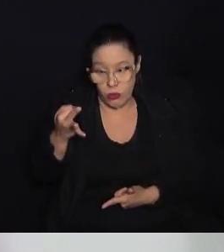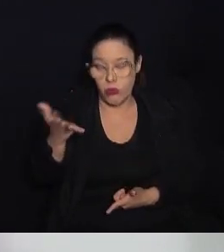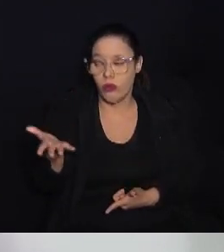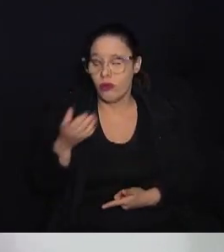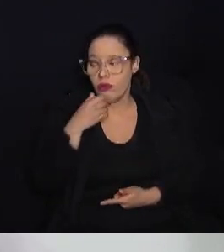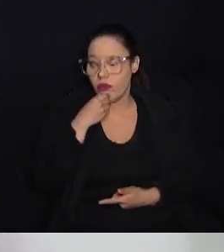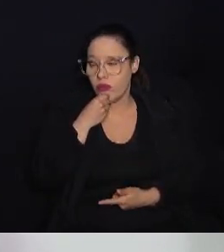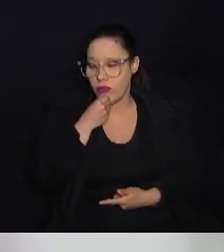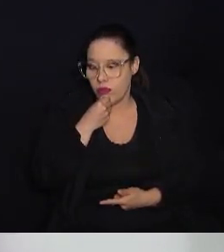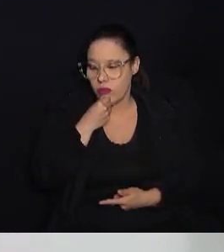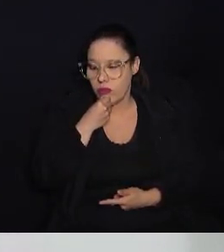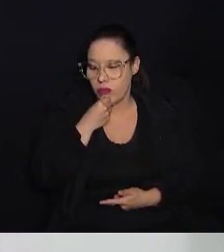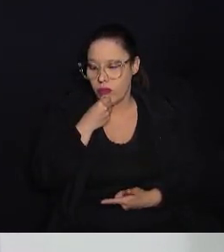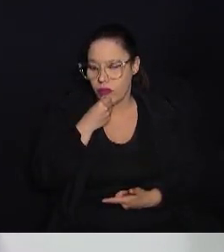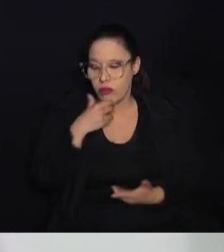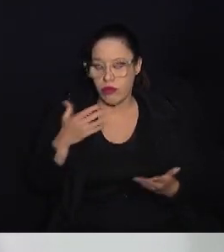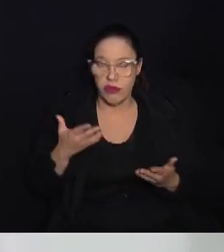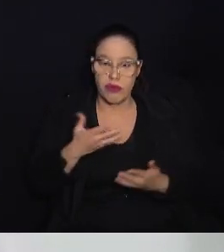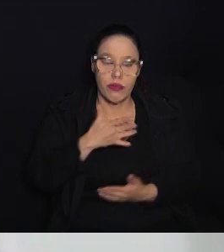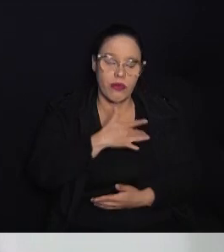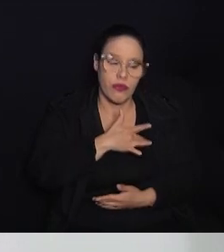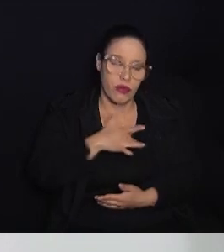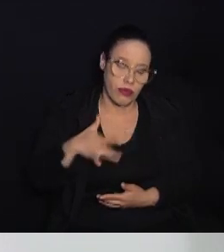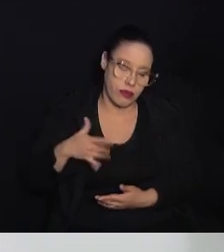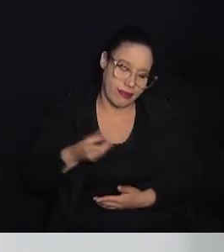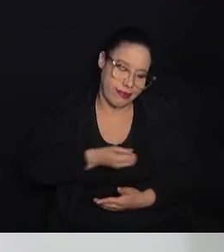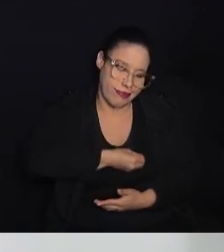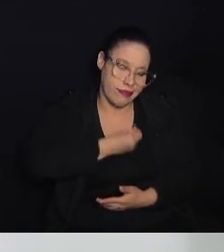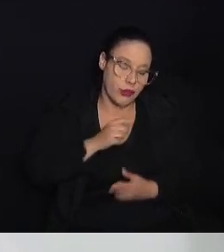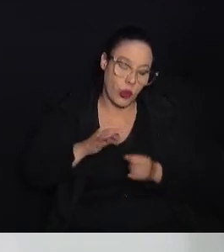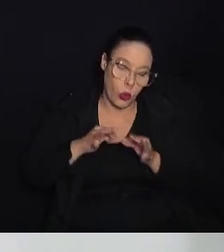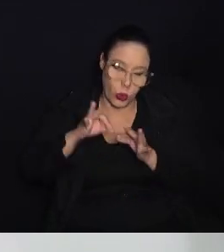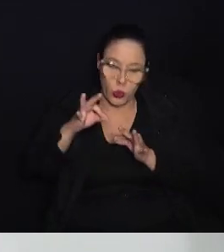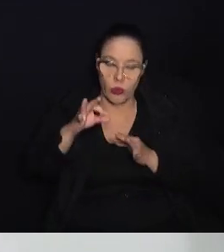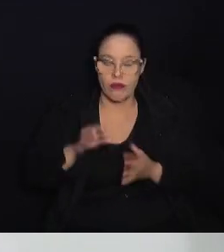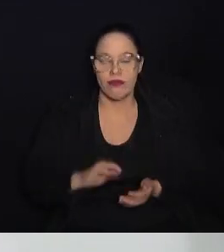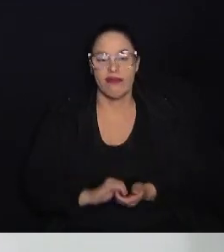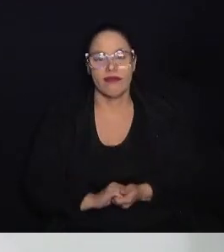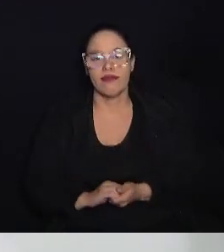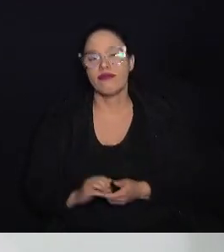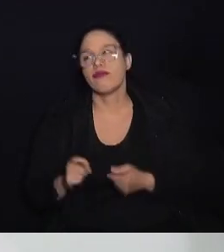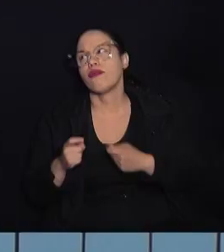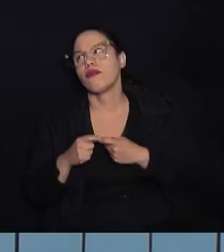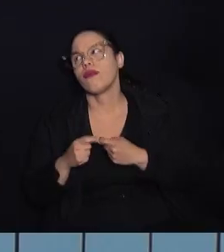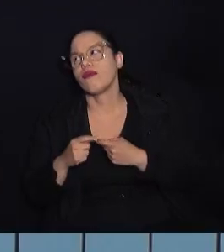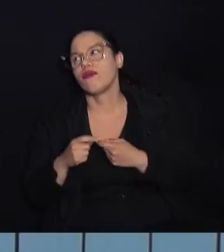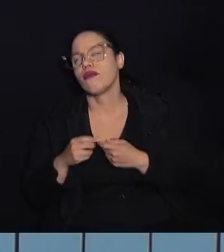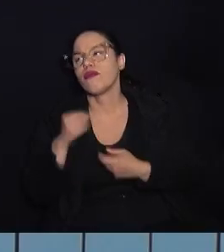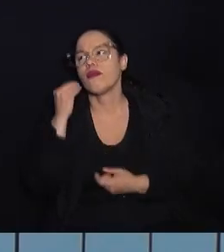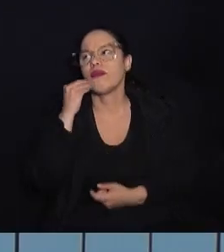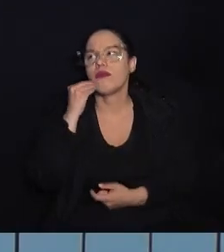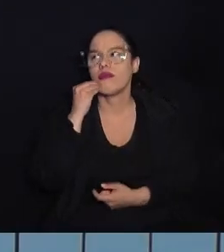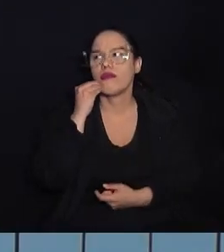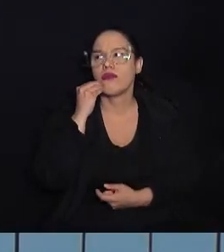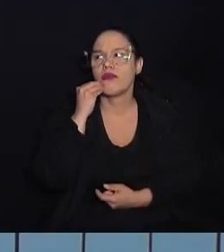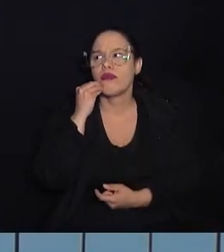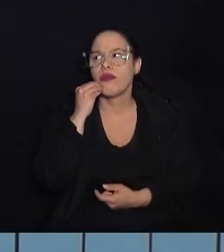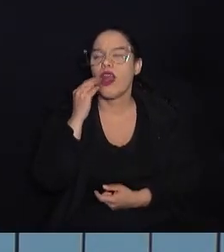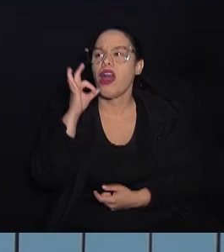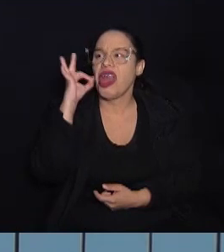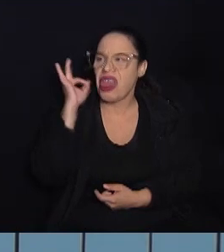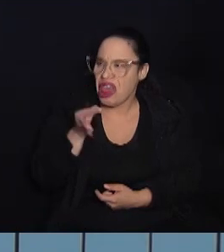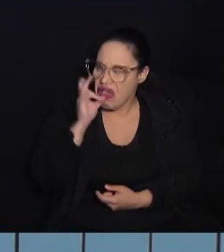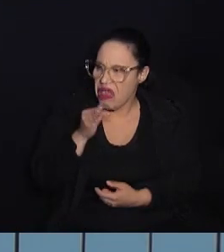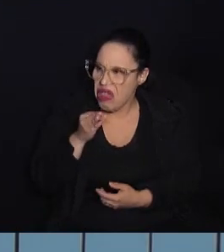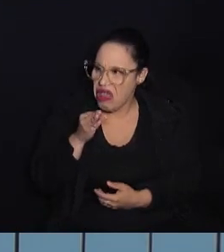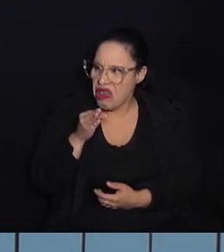que favorecer que elas tenham uma vida melhor e mais longa. Doutora, e esse teste, ele é mais